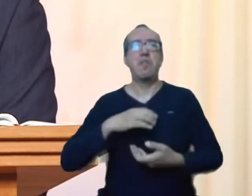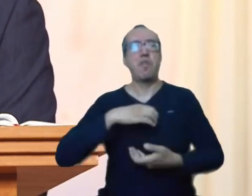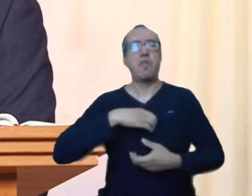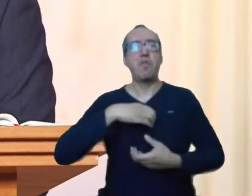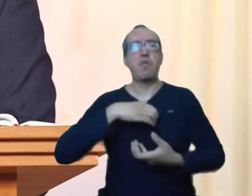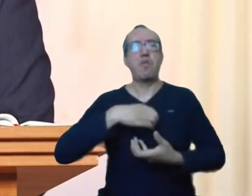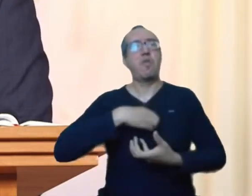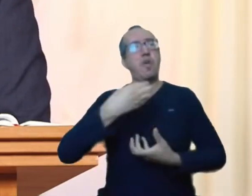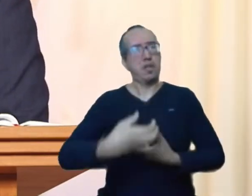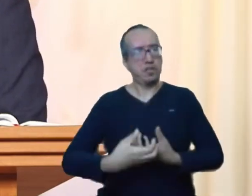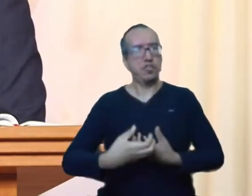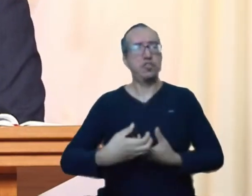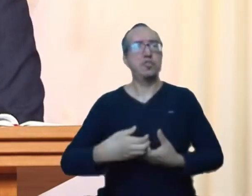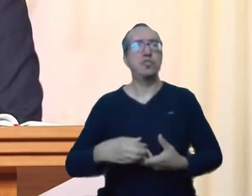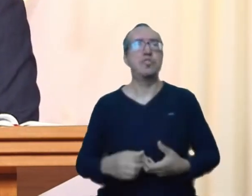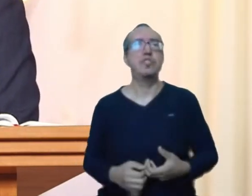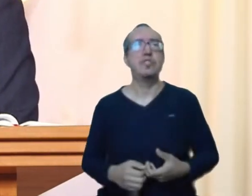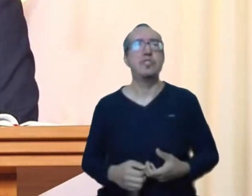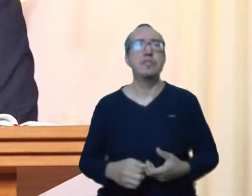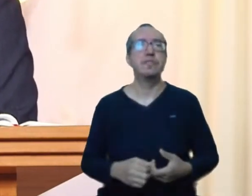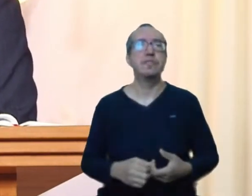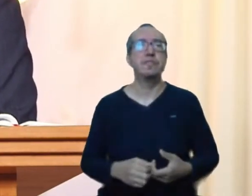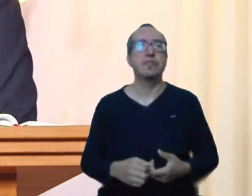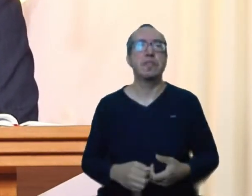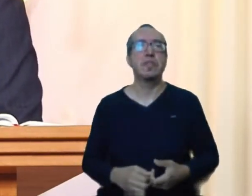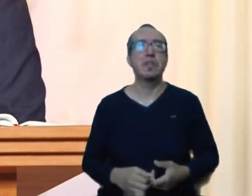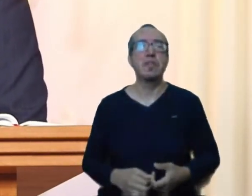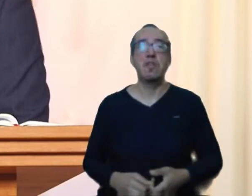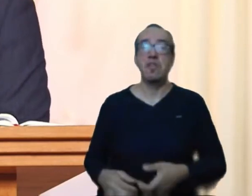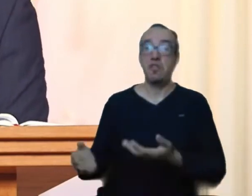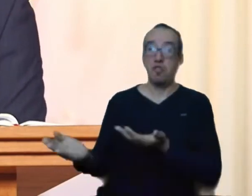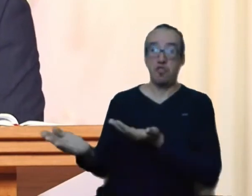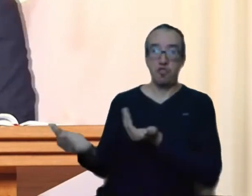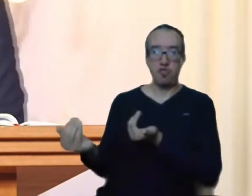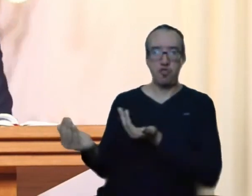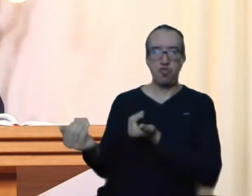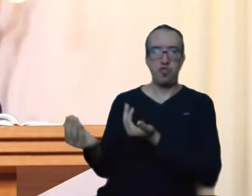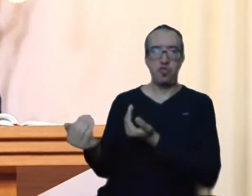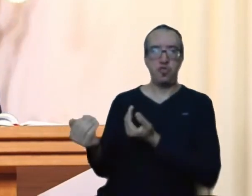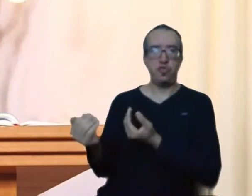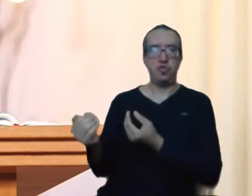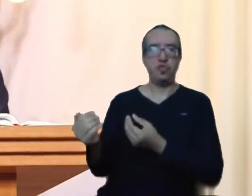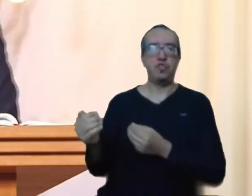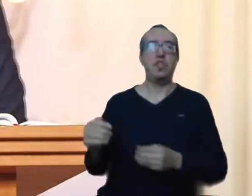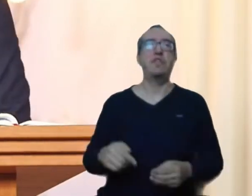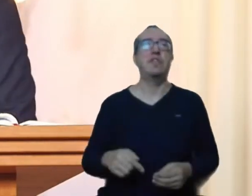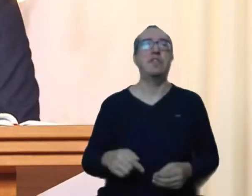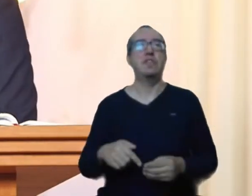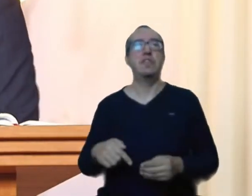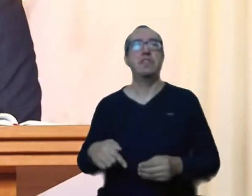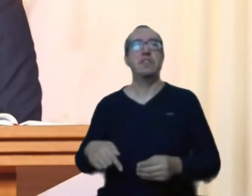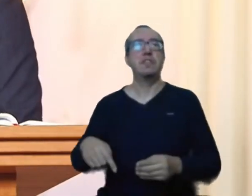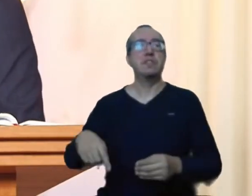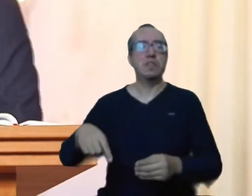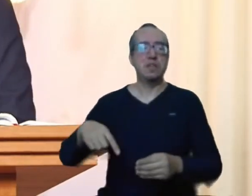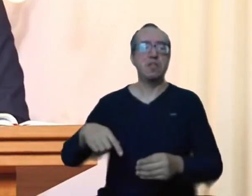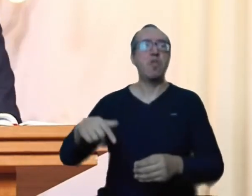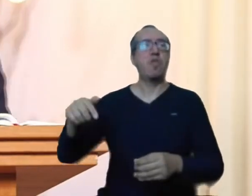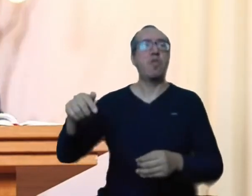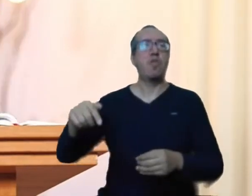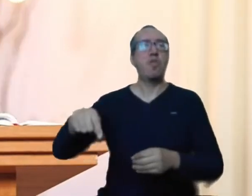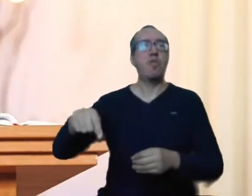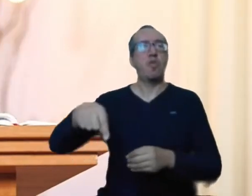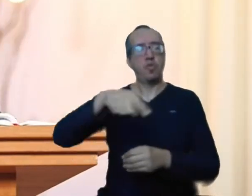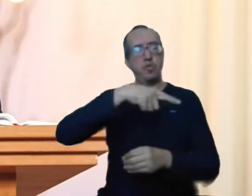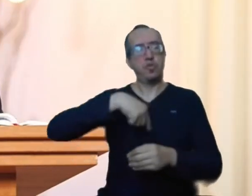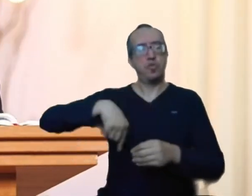o jovem deve ser o centro do cuidado da igreja. Então, se eu quero conquistar